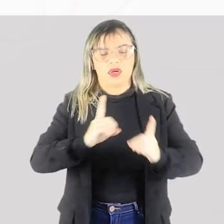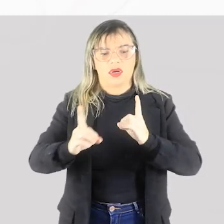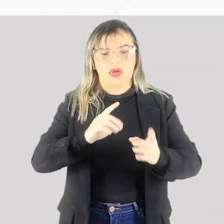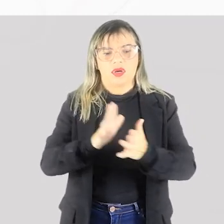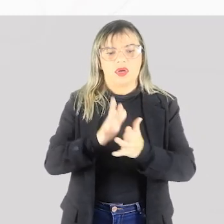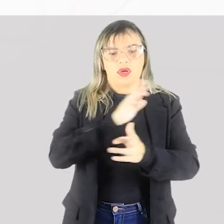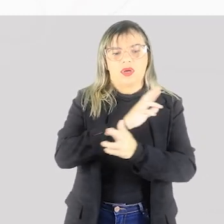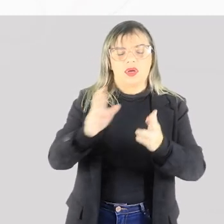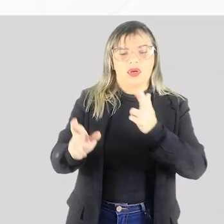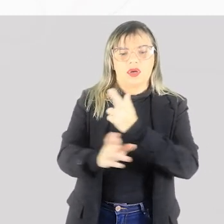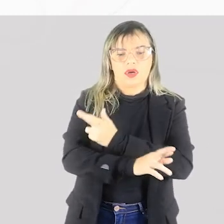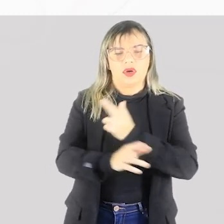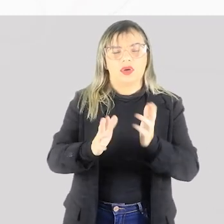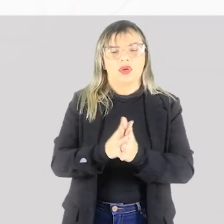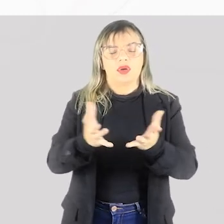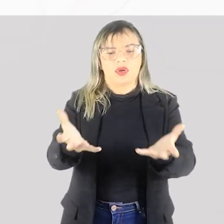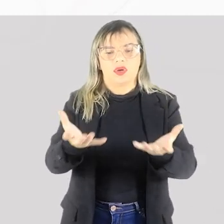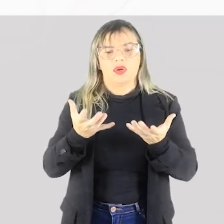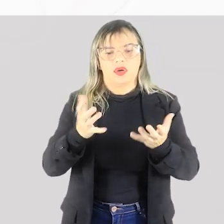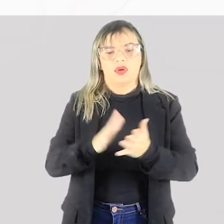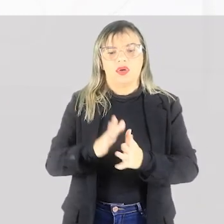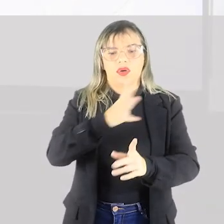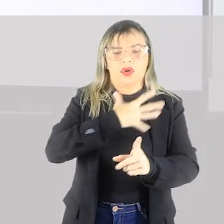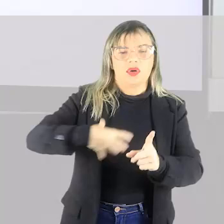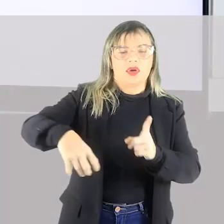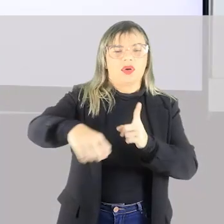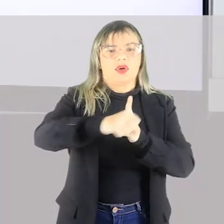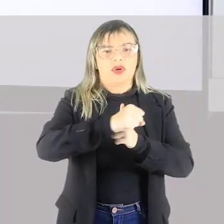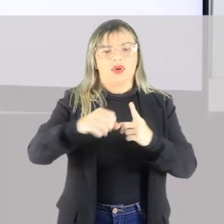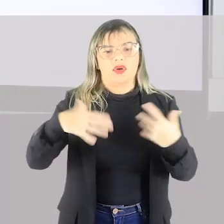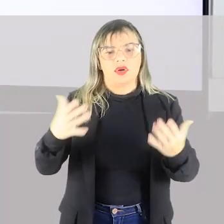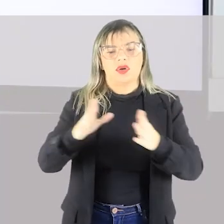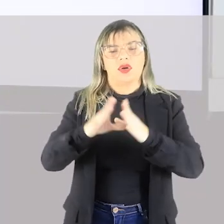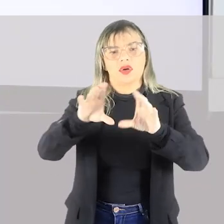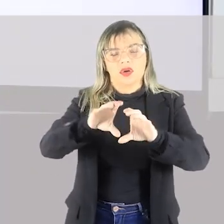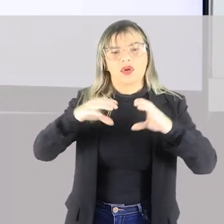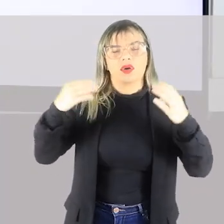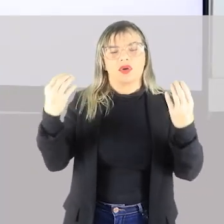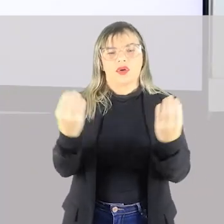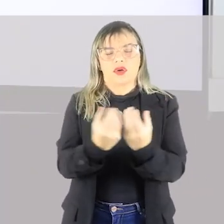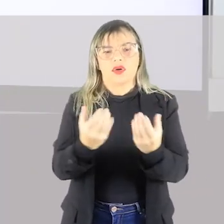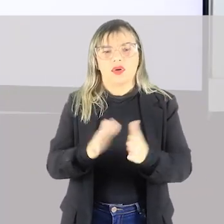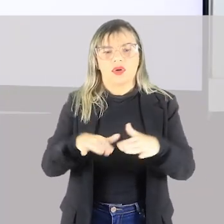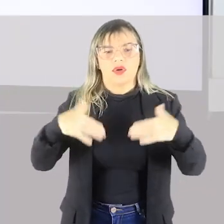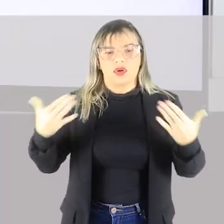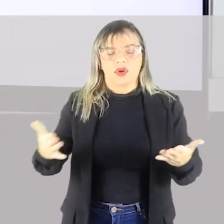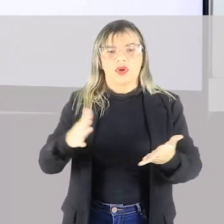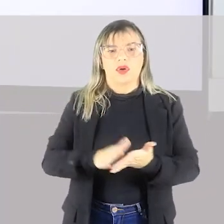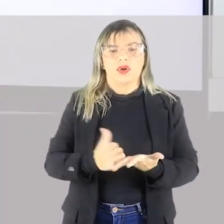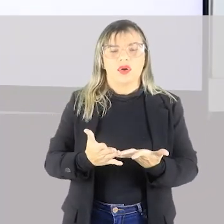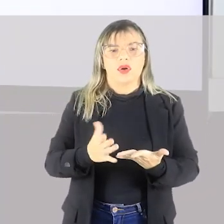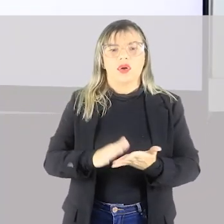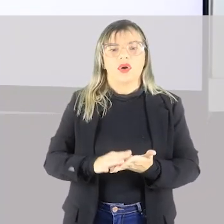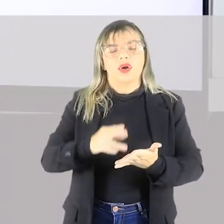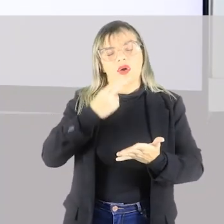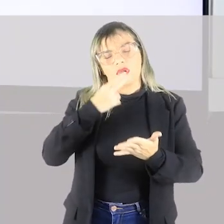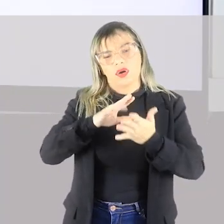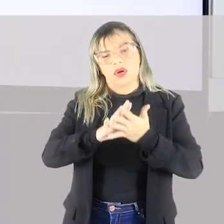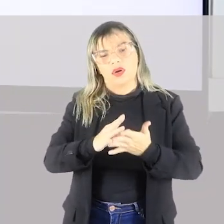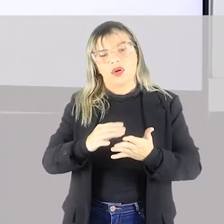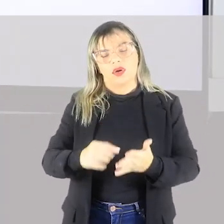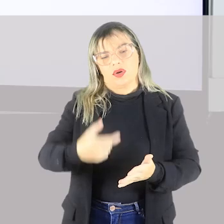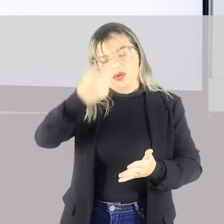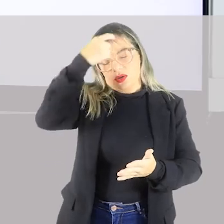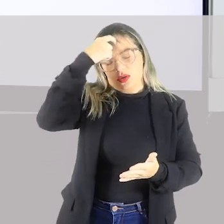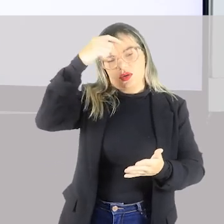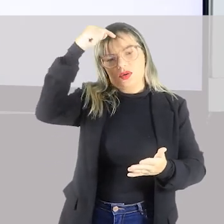setores interessados da sociedade civil. E esses setores interessados, ele tem que ser, inclusive, cada cidadão, cada